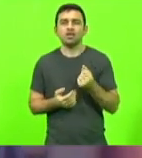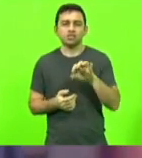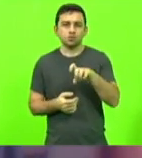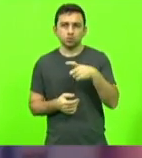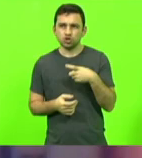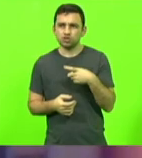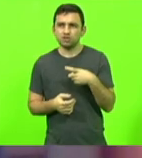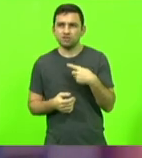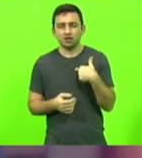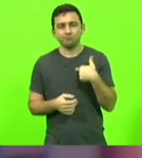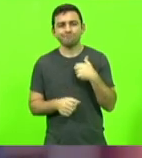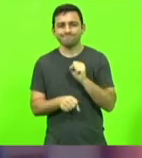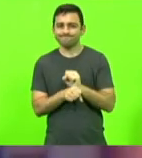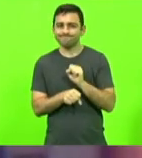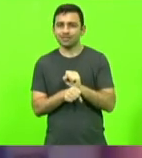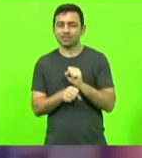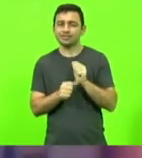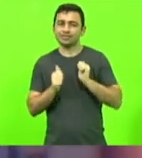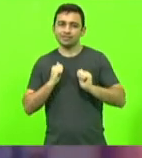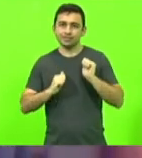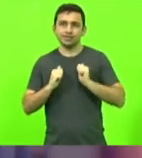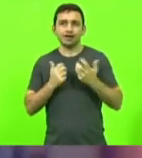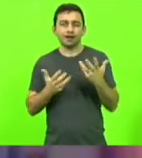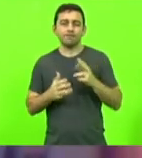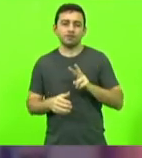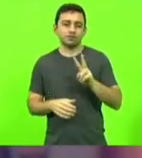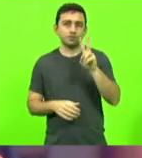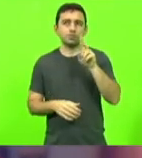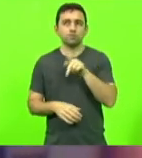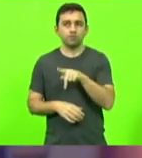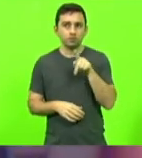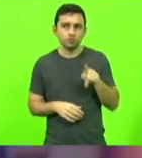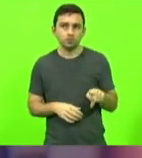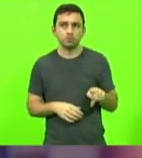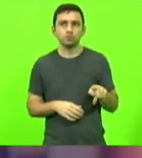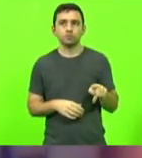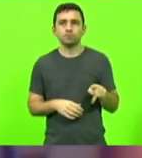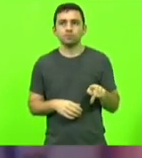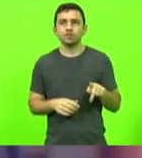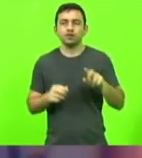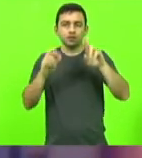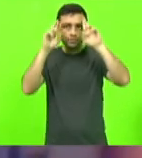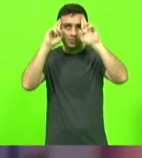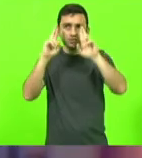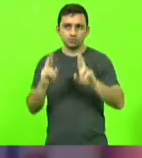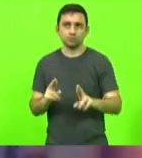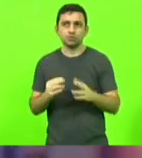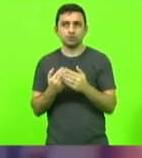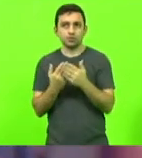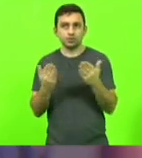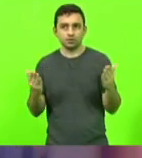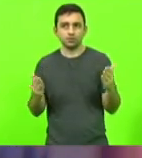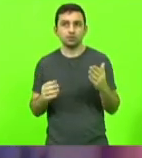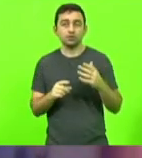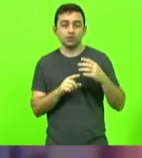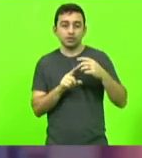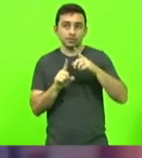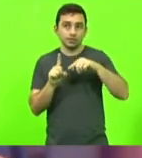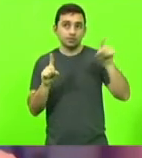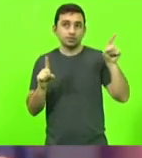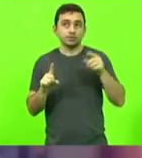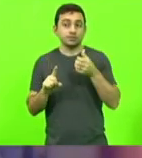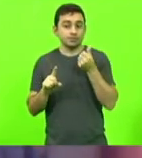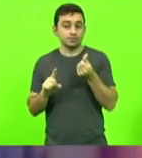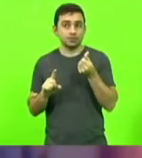fato, a valorização da carreira dos professores, respeitando os 6 níveis, mas,